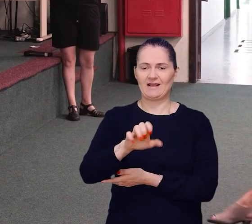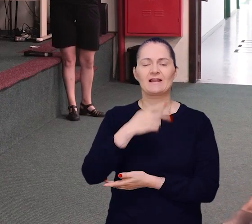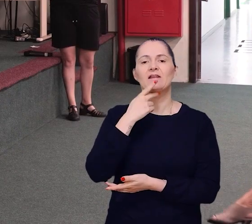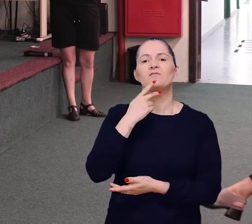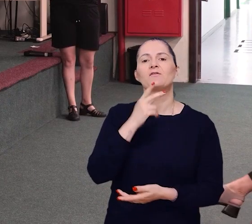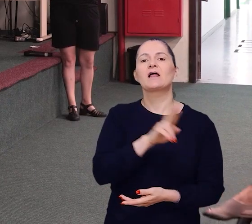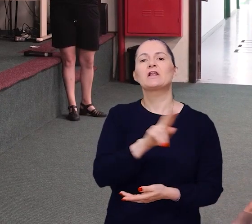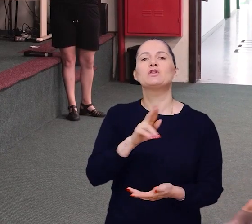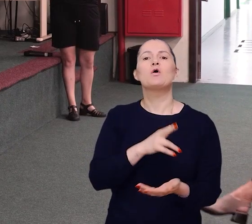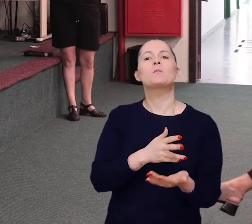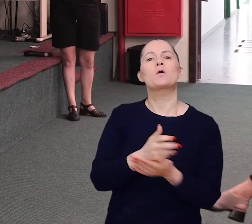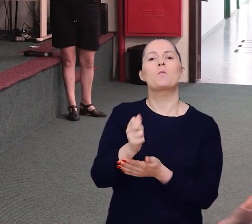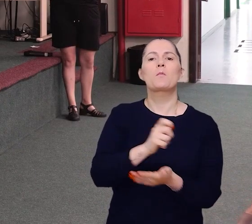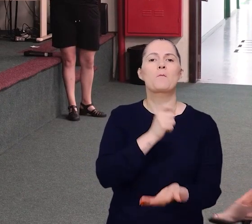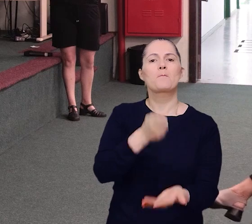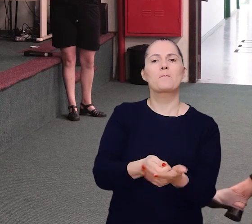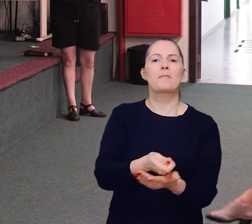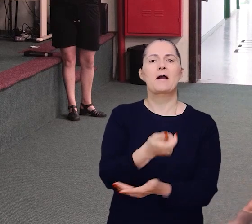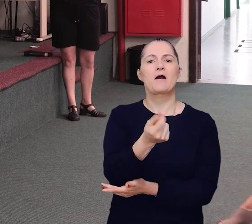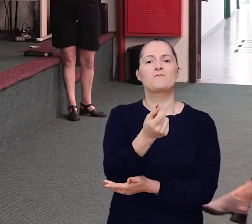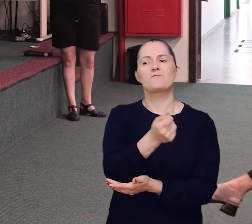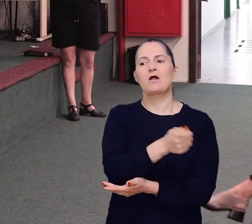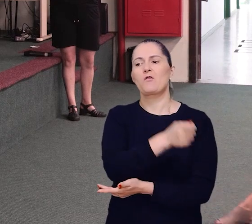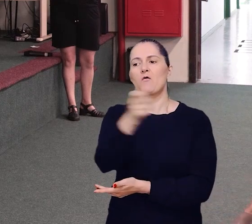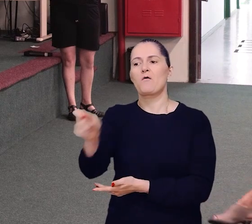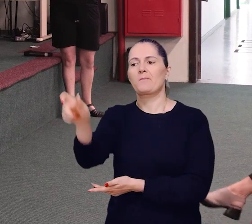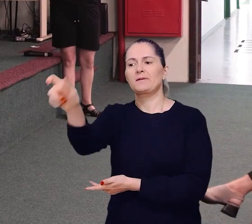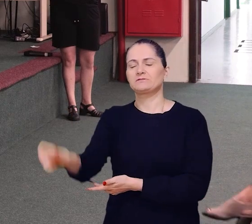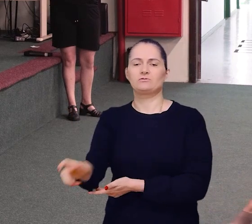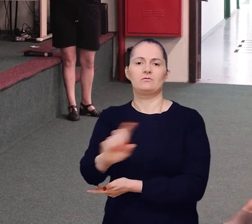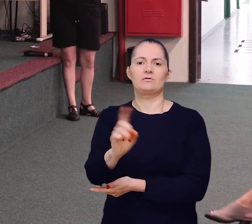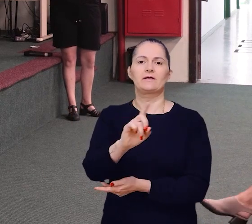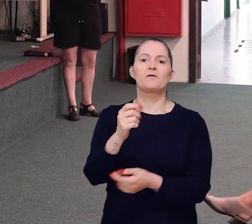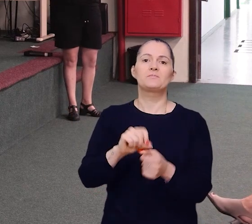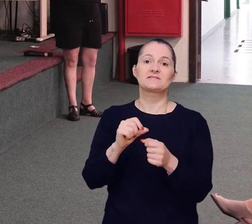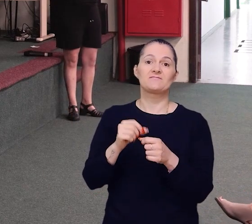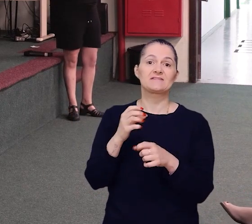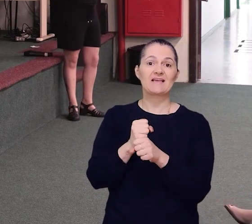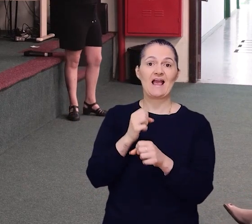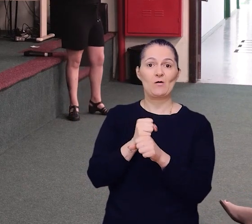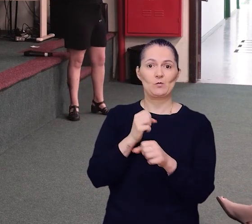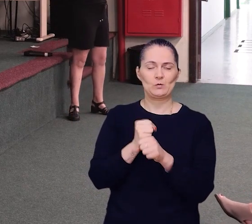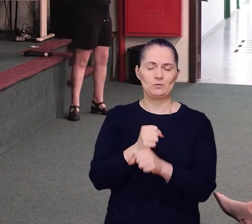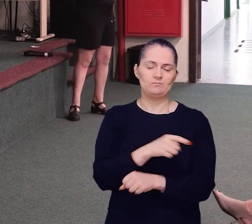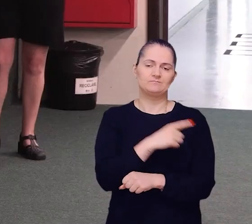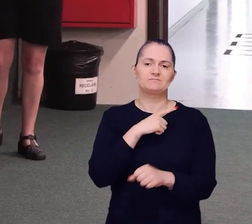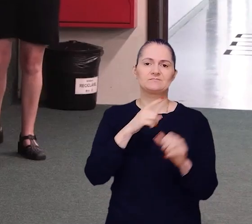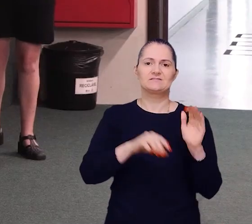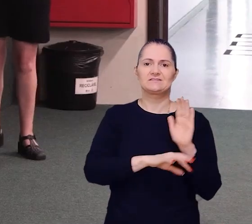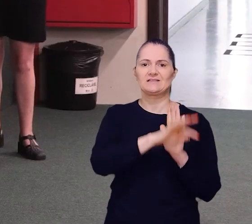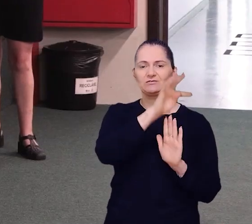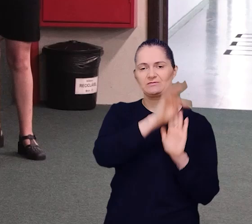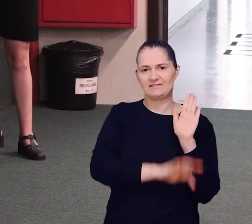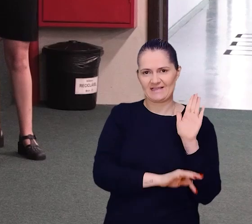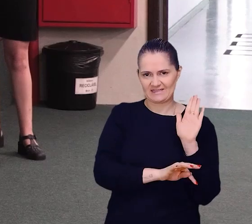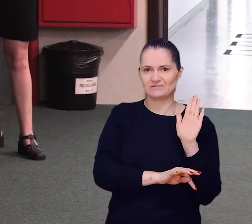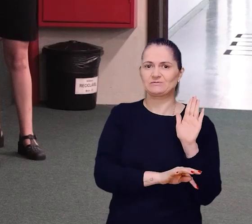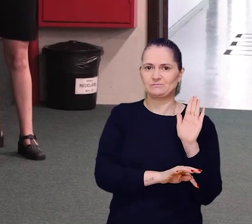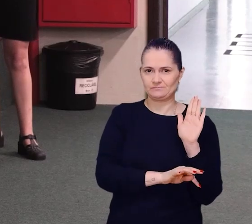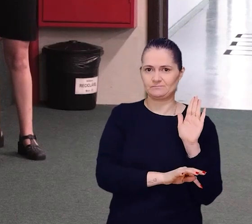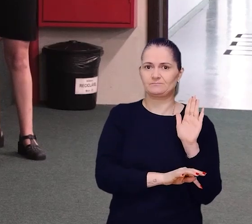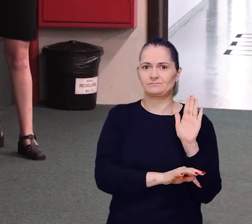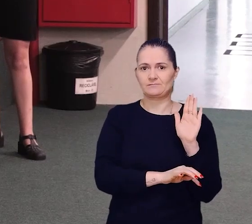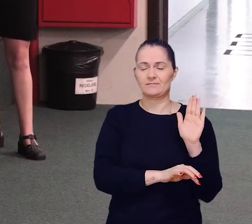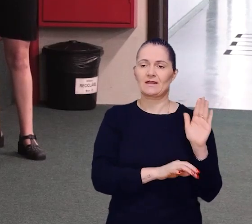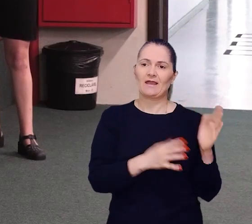está descrito lá, fulano de tal comprou, pagou tanto para fulano de tal. Não, tem que fazer um cálculo. Aqui tem um textinho